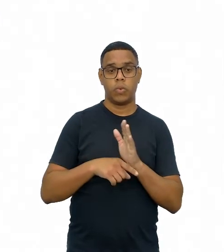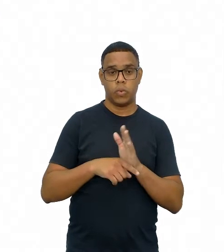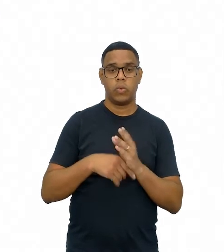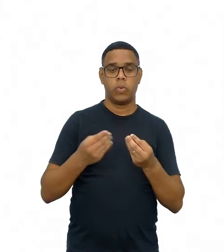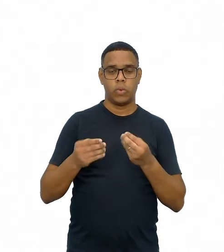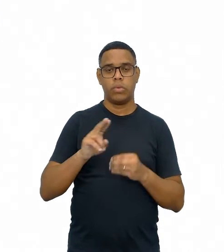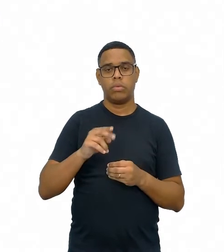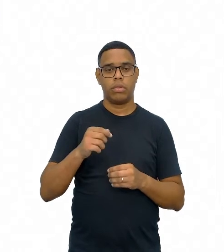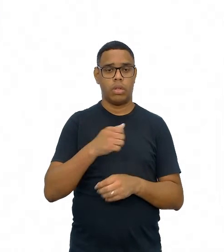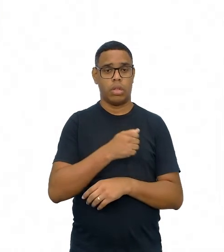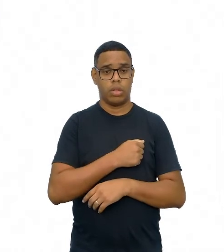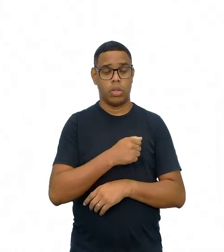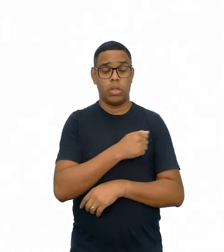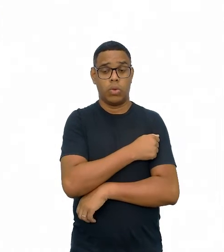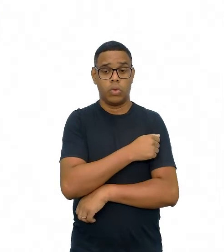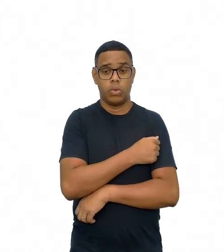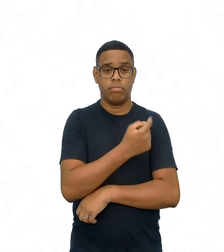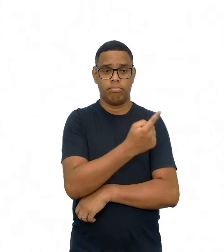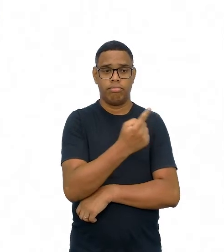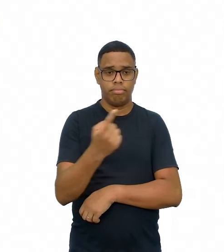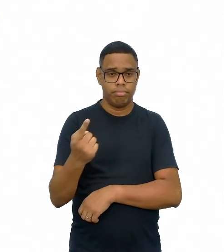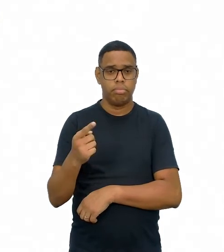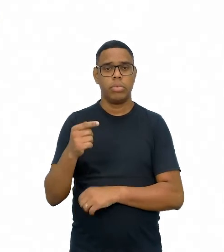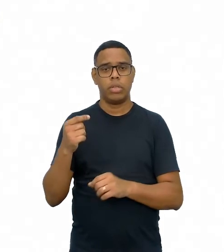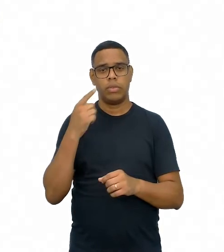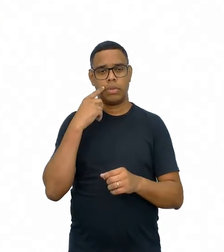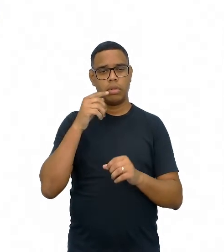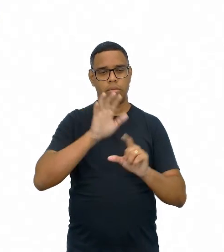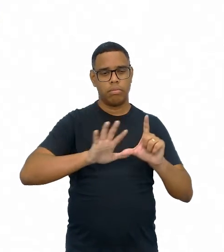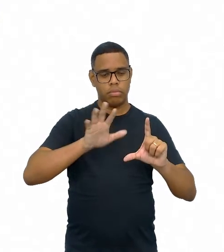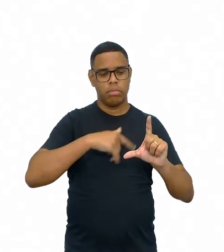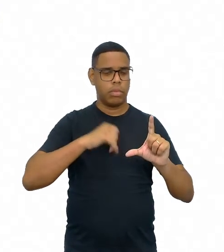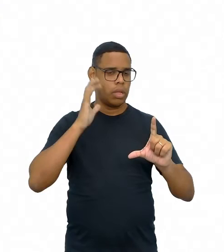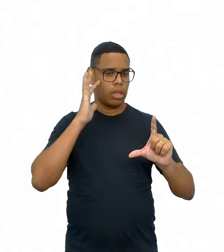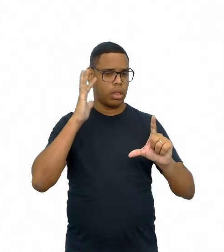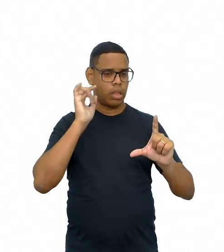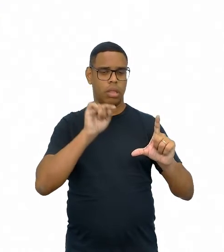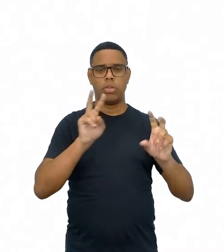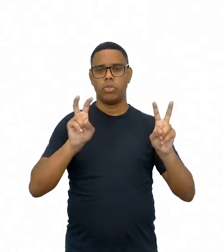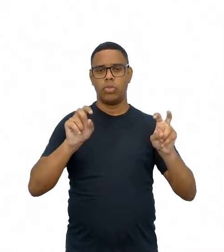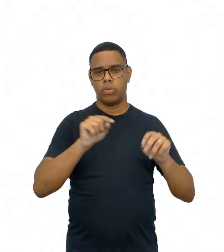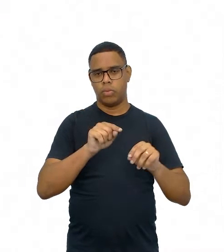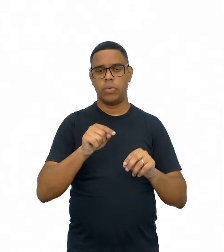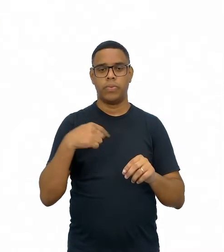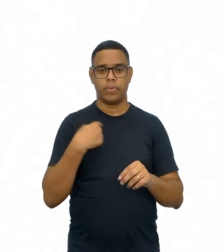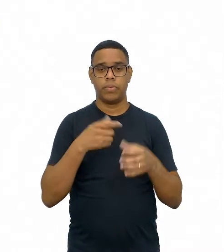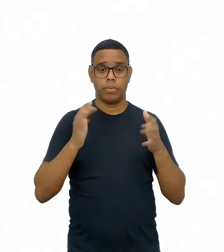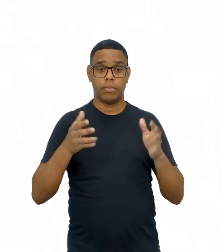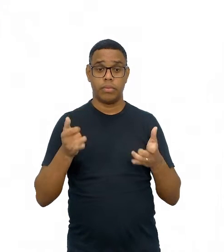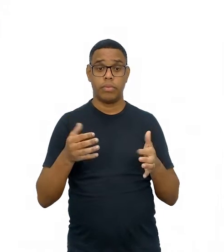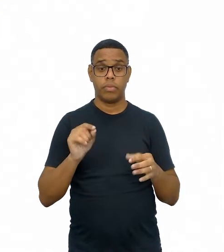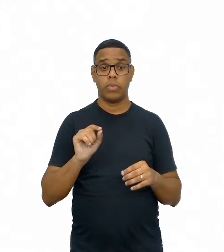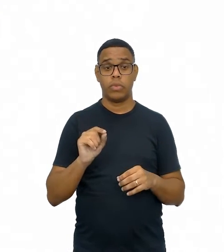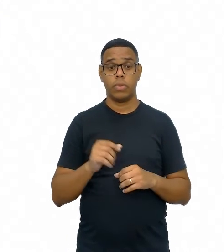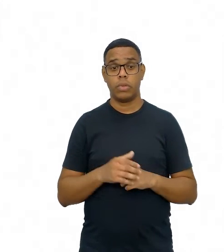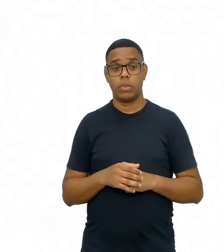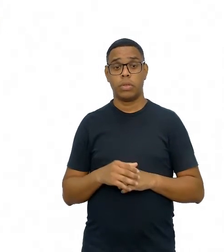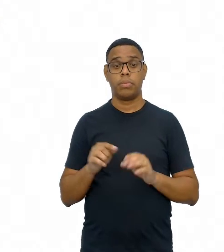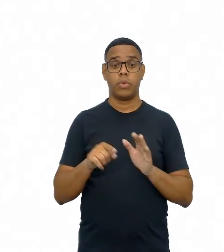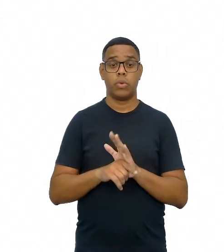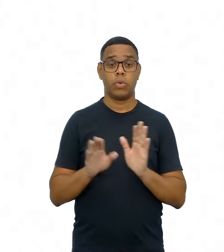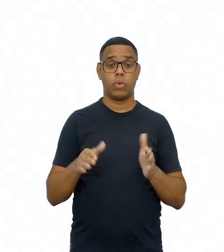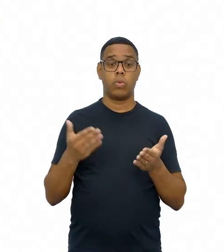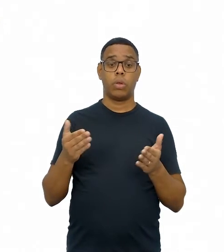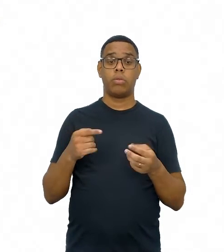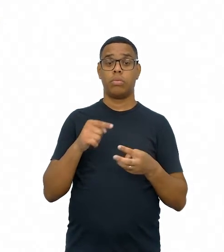questionamentos, então, os alunos retomam as imagens que ajudarão a responder as questões. A gente já pode observar, por exemplo, que está perguntando